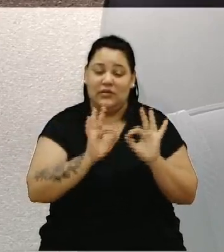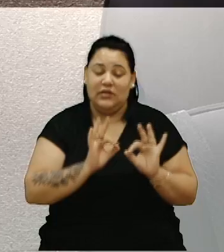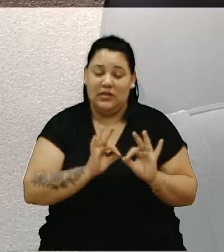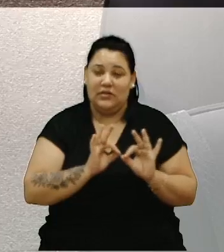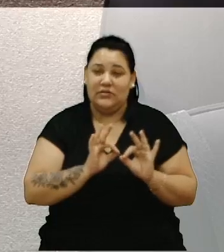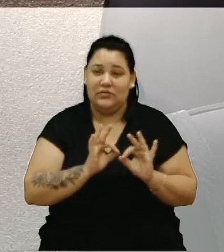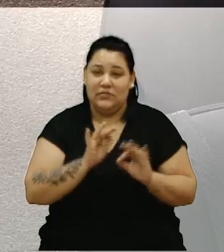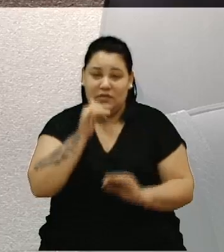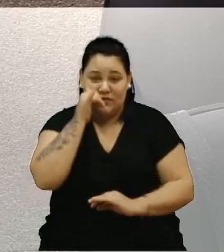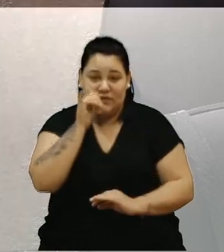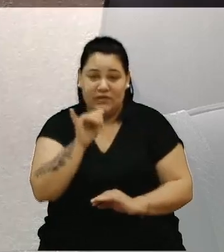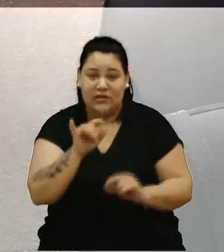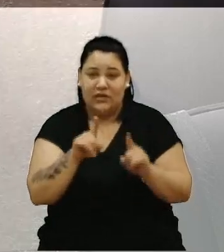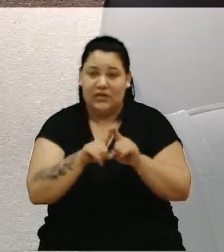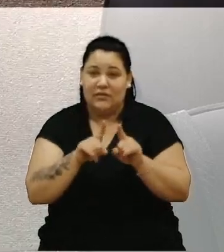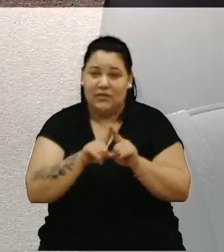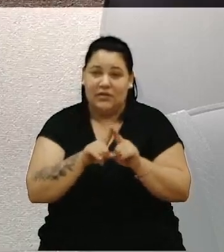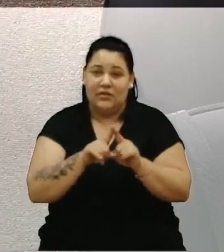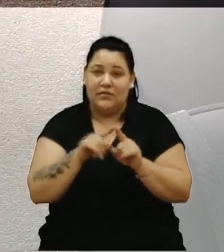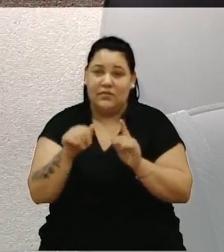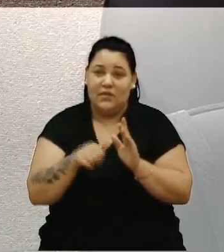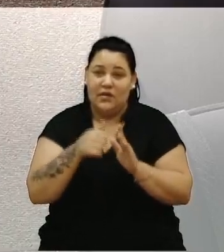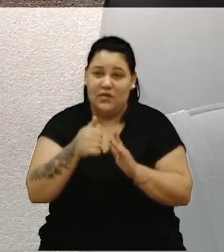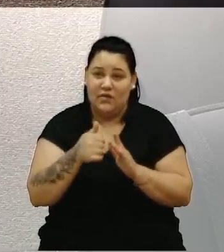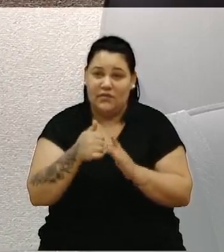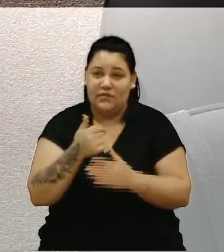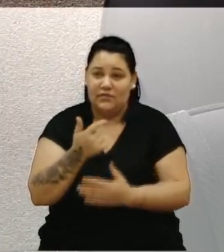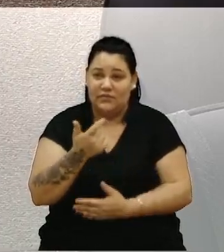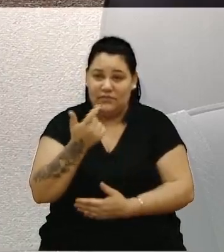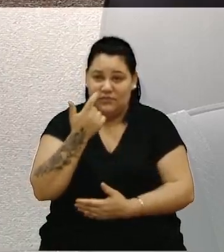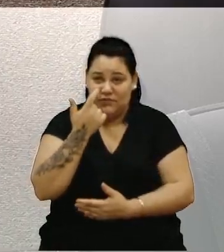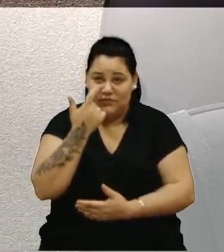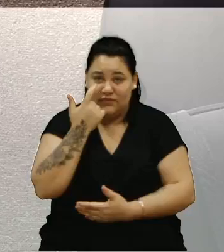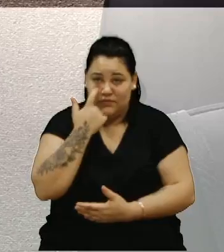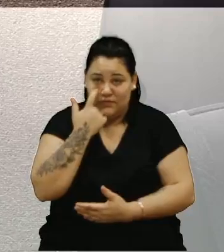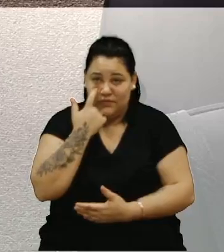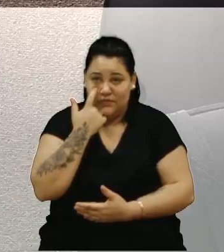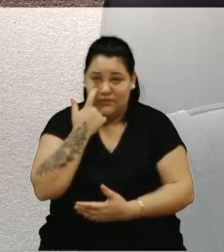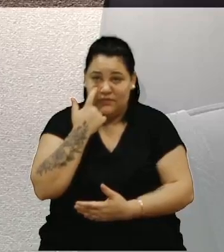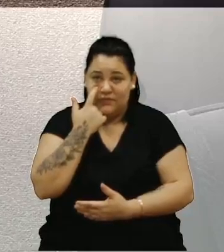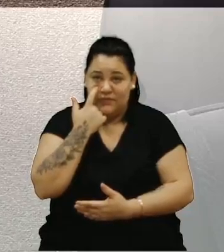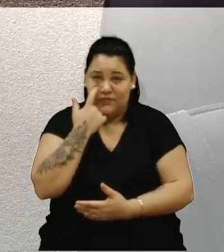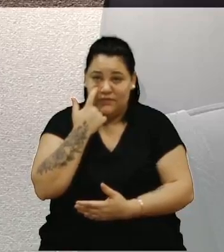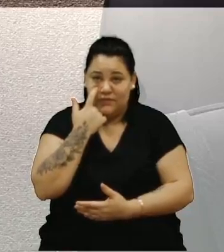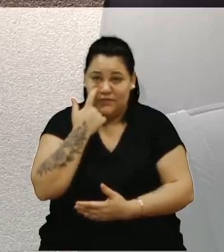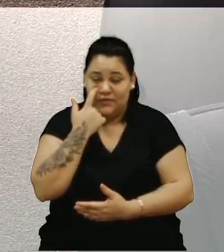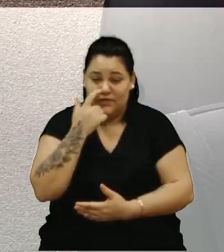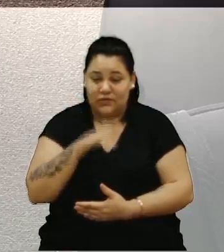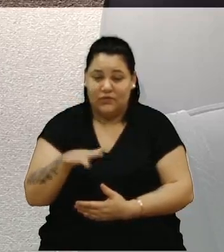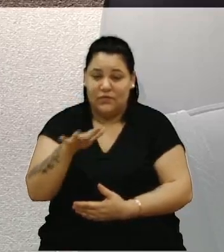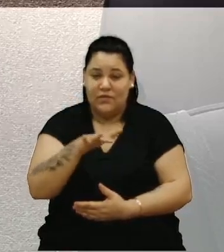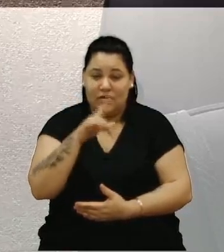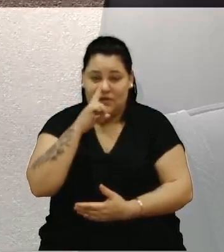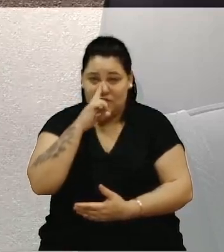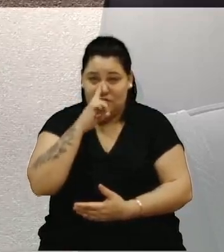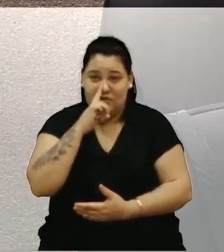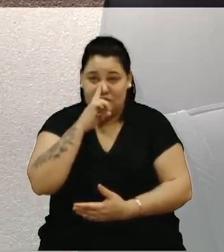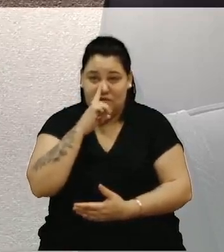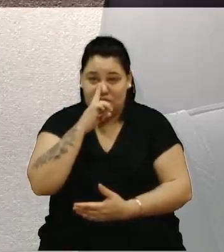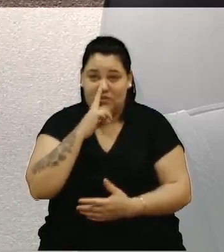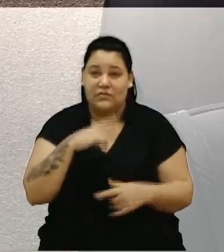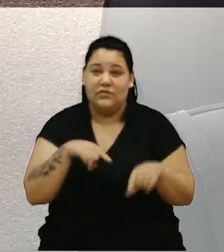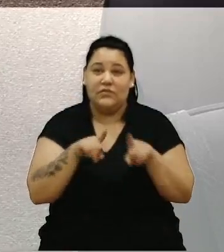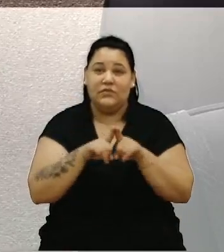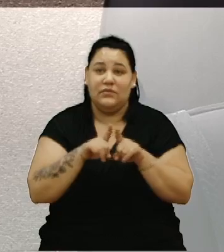uma ação mais efetiva, né? Quando se vê que estão invadindo uma área de risco, de termos uma ação mais efetiva para